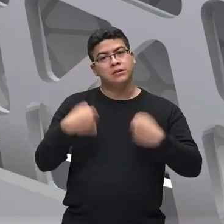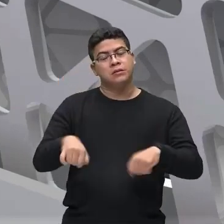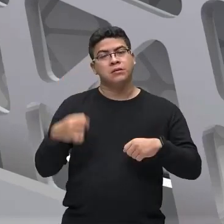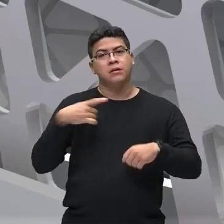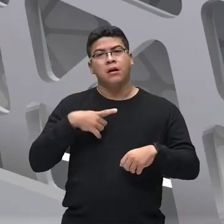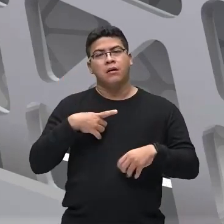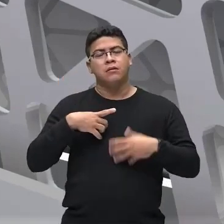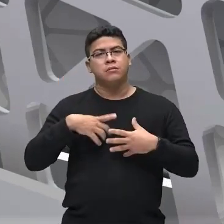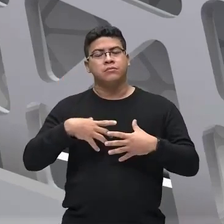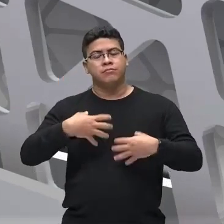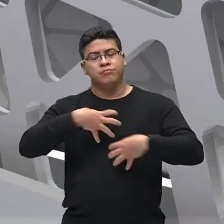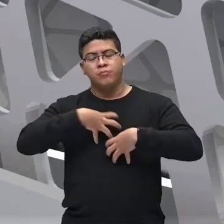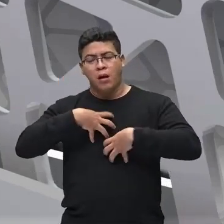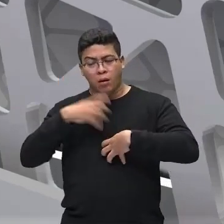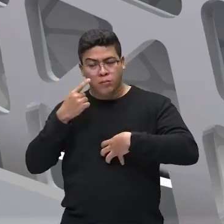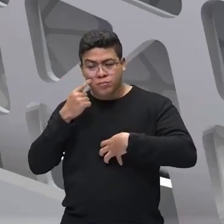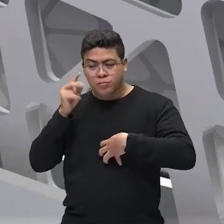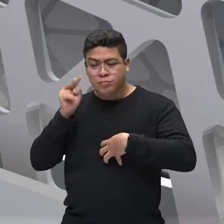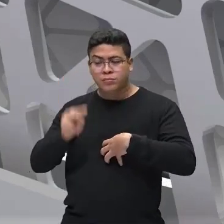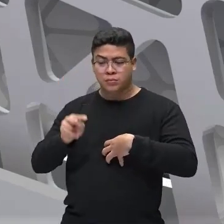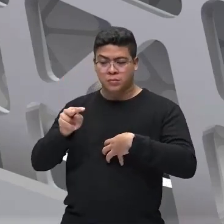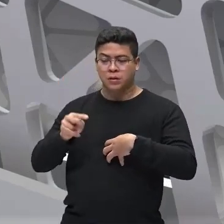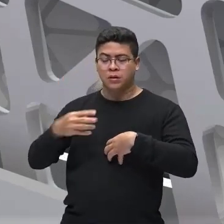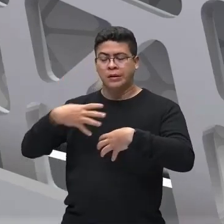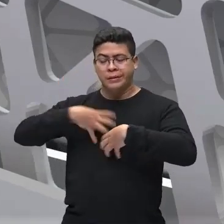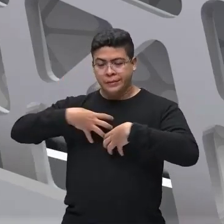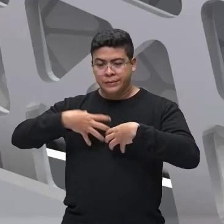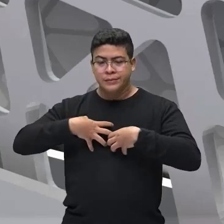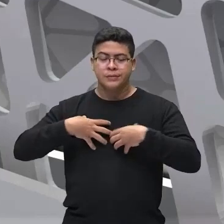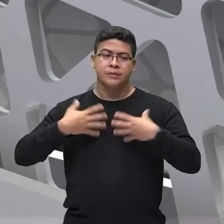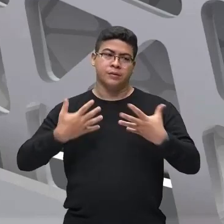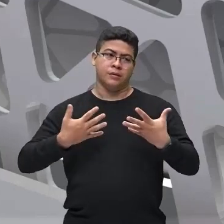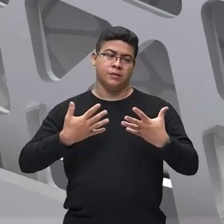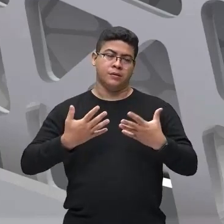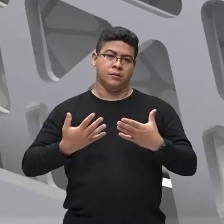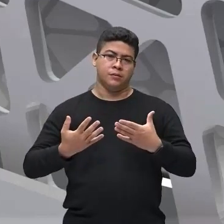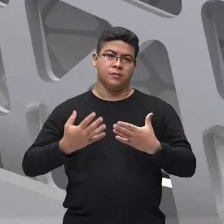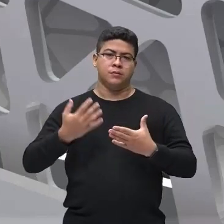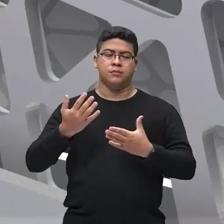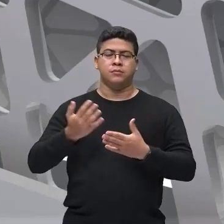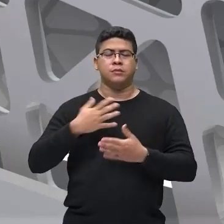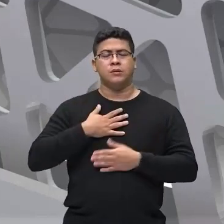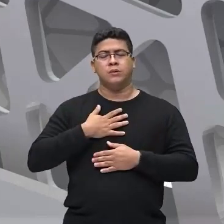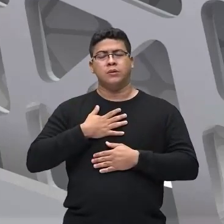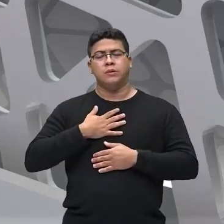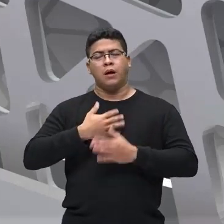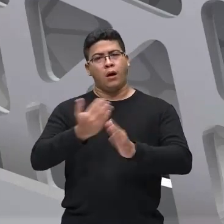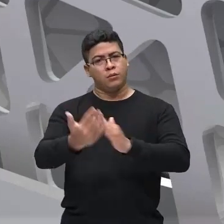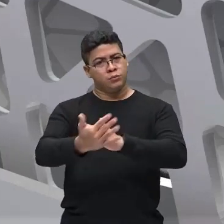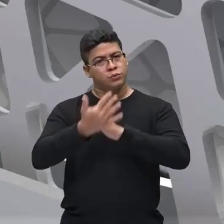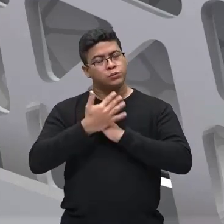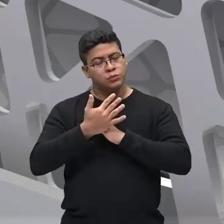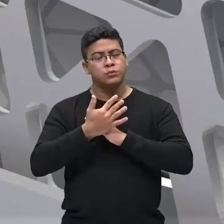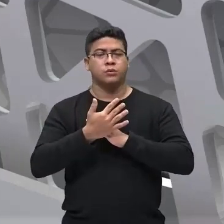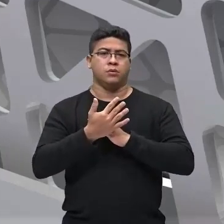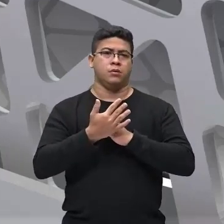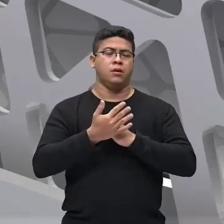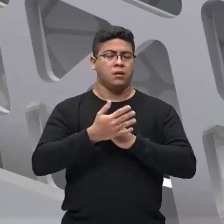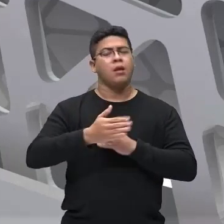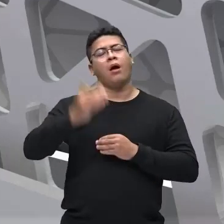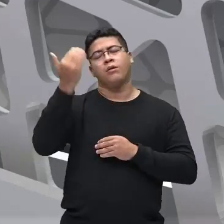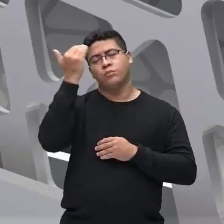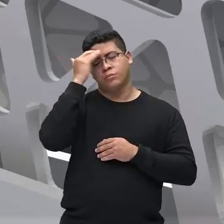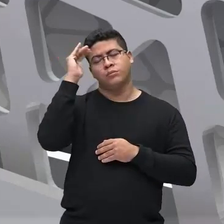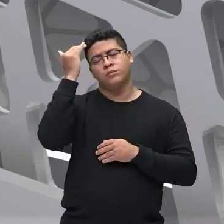um ouvido, de alguém que as ouça, de alguém que lhe coloque a mão no ombro e que lhe diga: eu entendo a